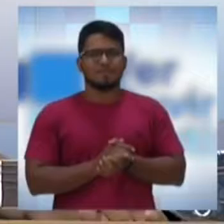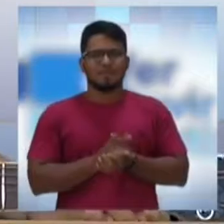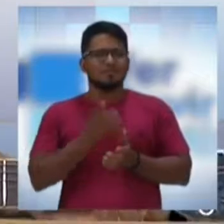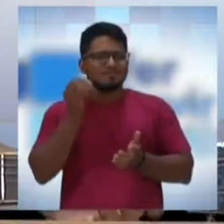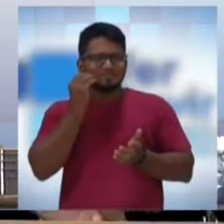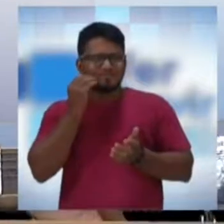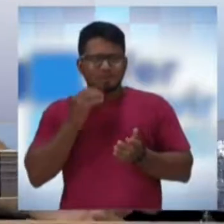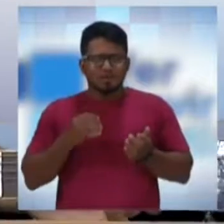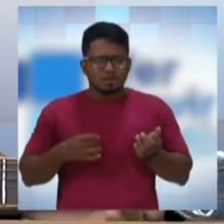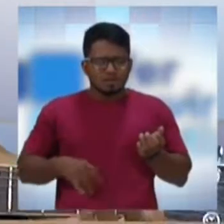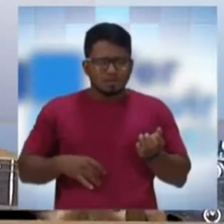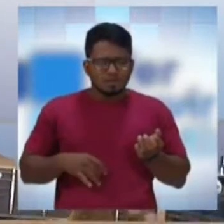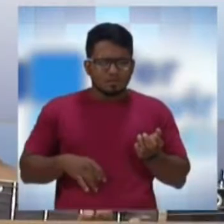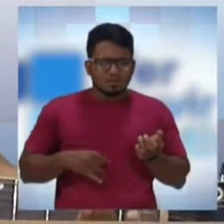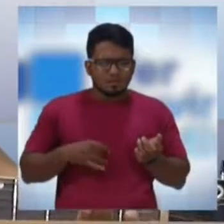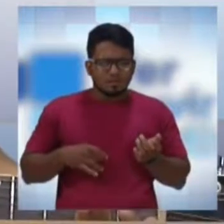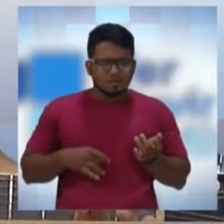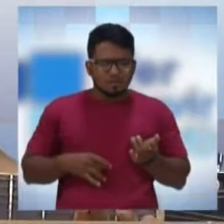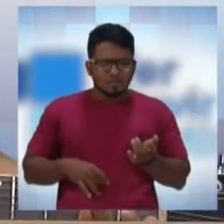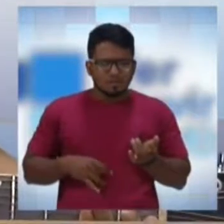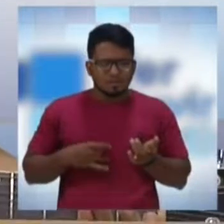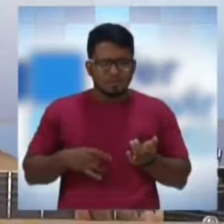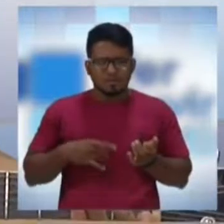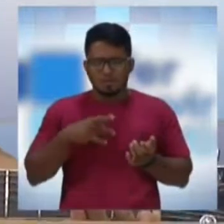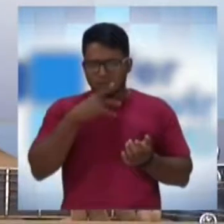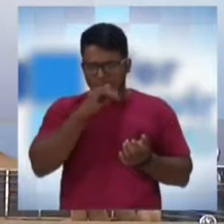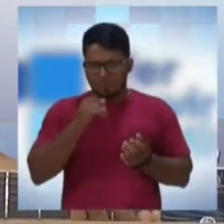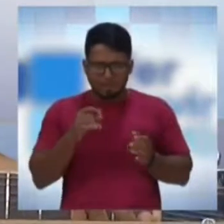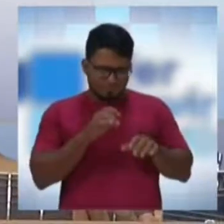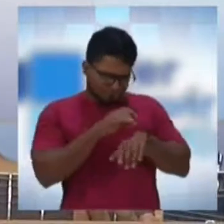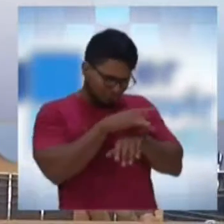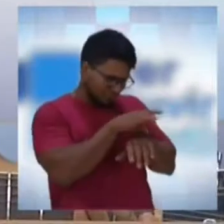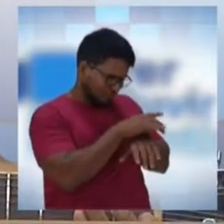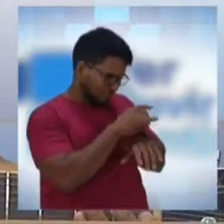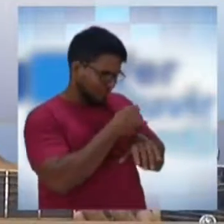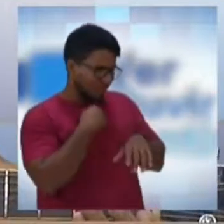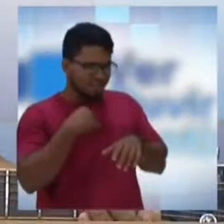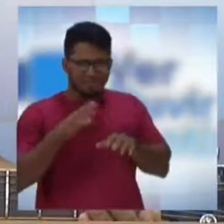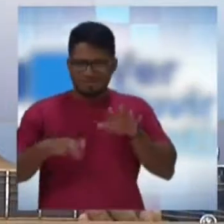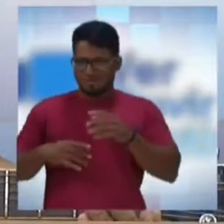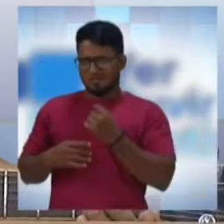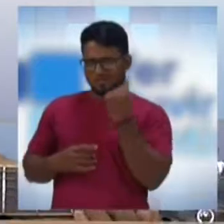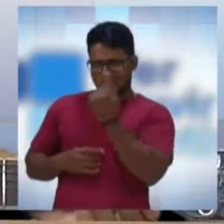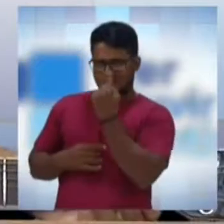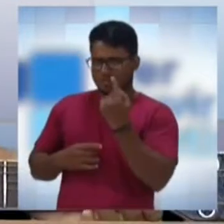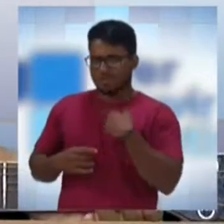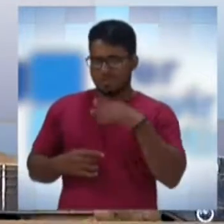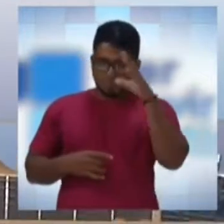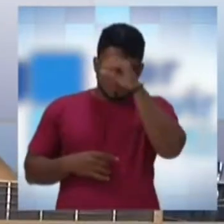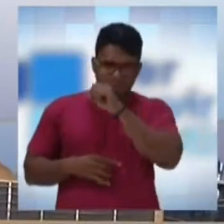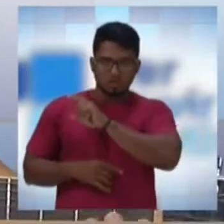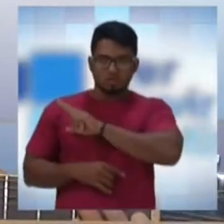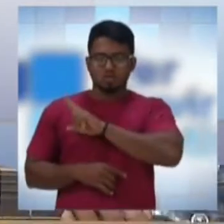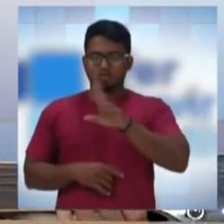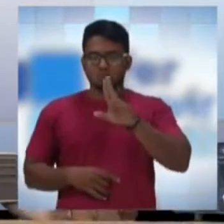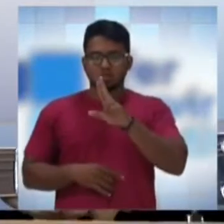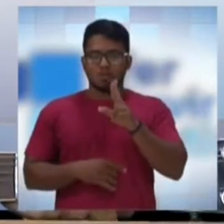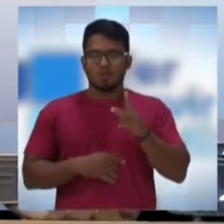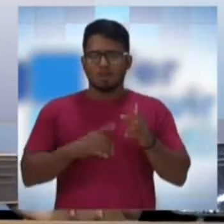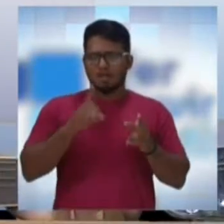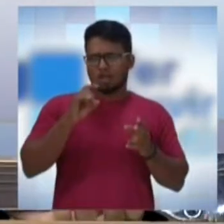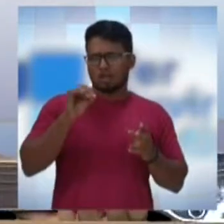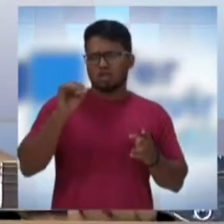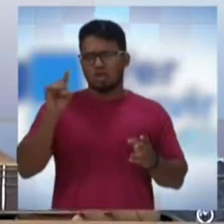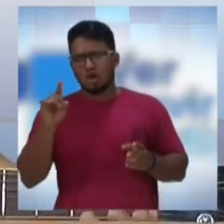cavaquinho. Sim. Eu ia tentando descobrir mesmo, como você falou. Meu pai ia me dando algumas dicas e outras eu descobria. Tanto que eu fui aprender o nome das notas,